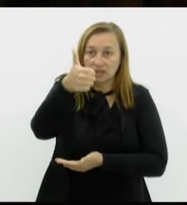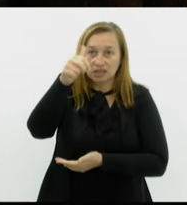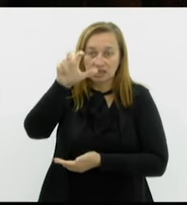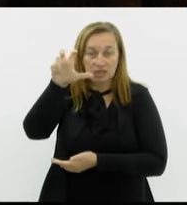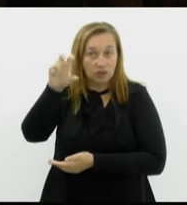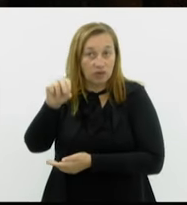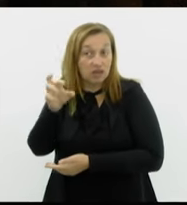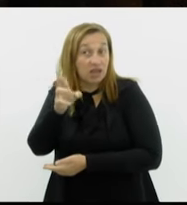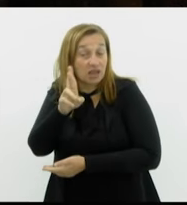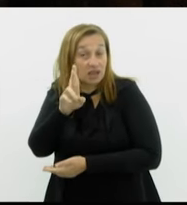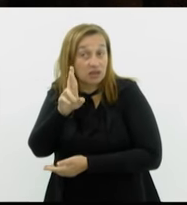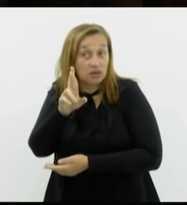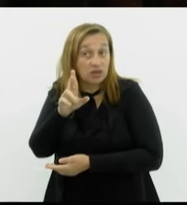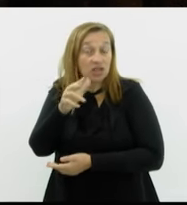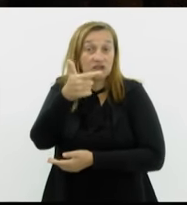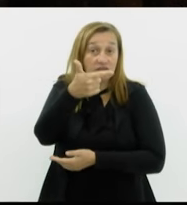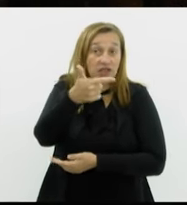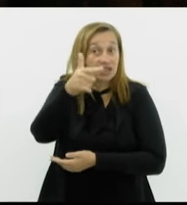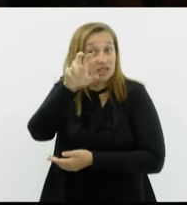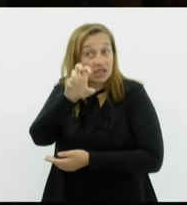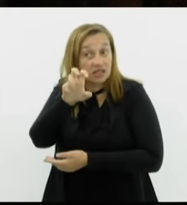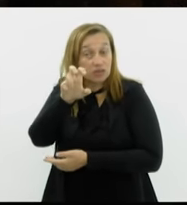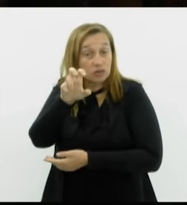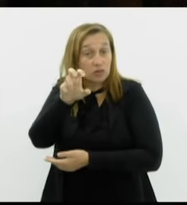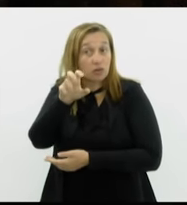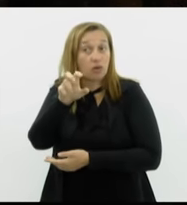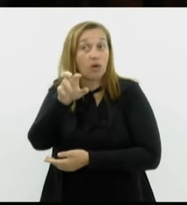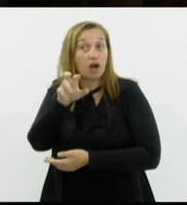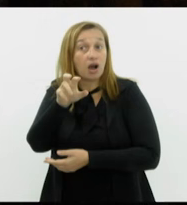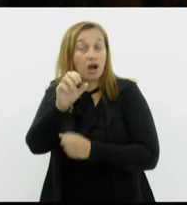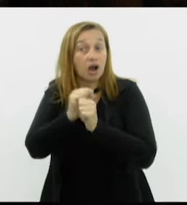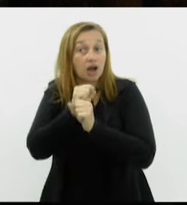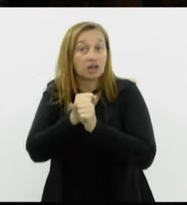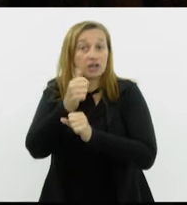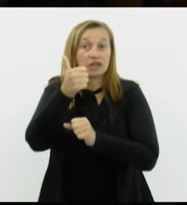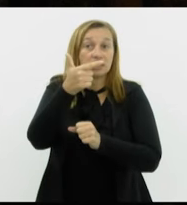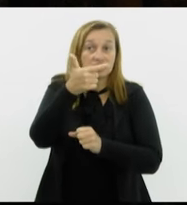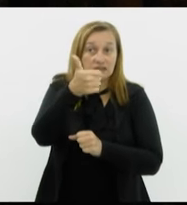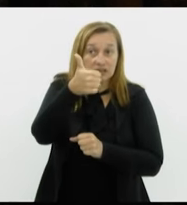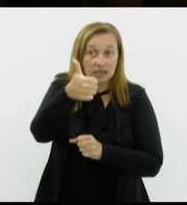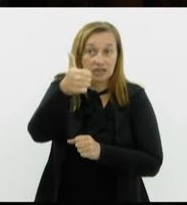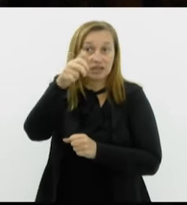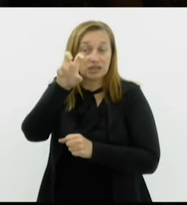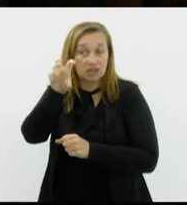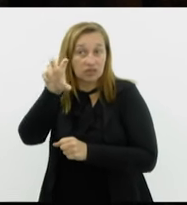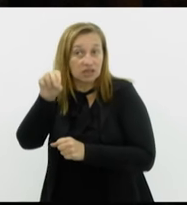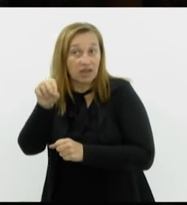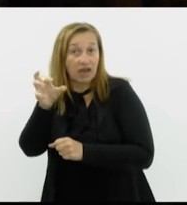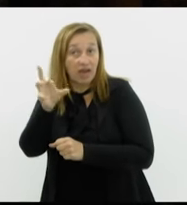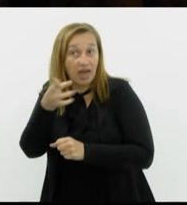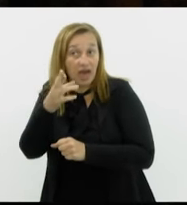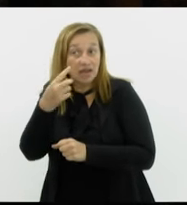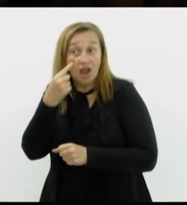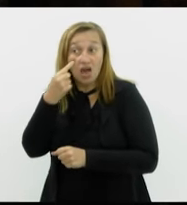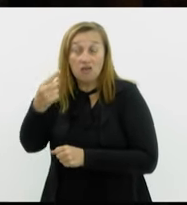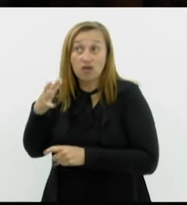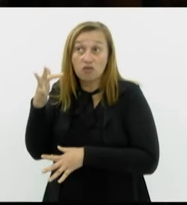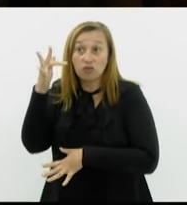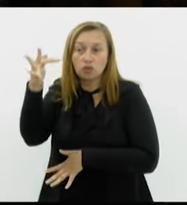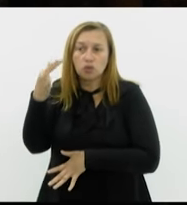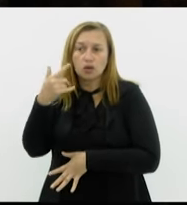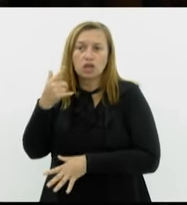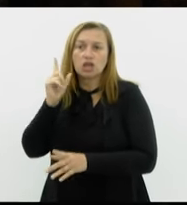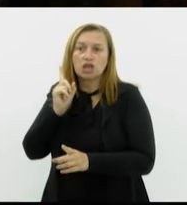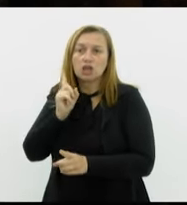Ela pagou durante 25 anos uma dívida de R$13 e pagou R$150. E ainda está devendo. Aí ela olha para frente e